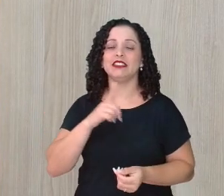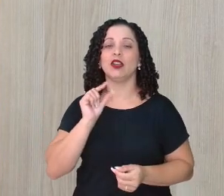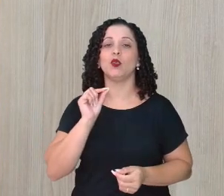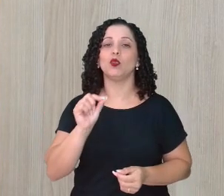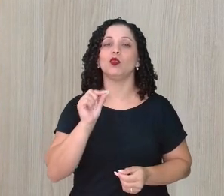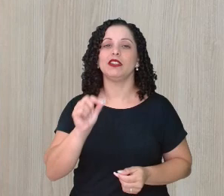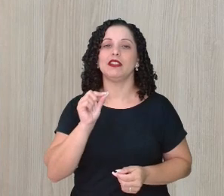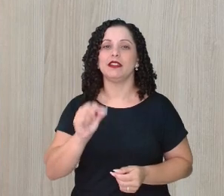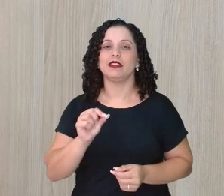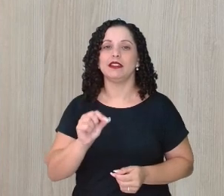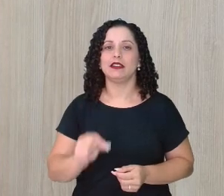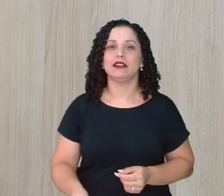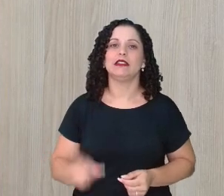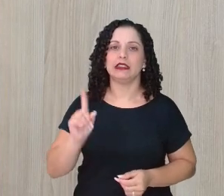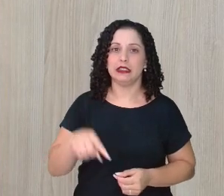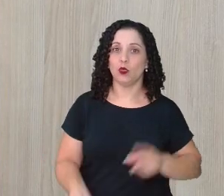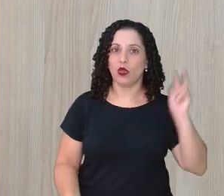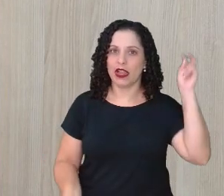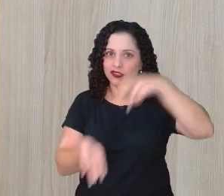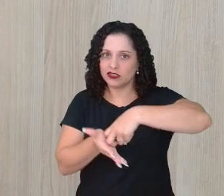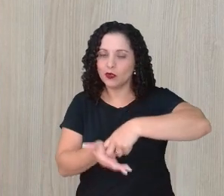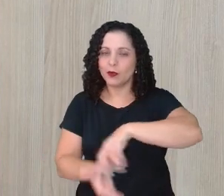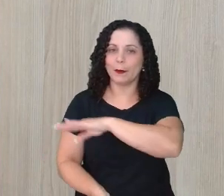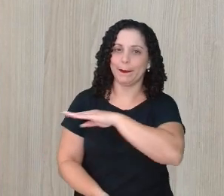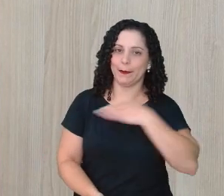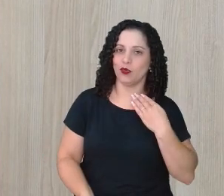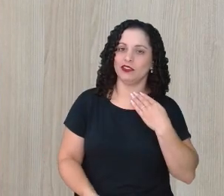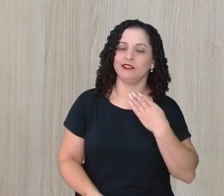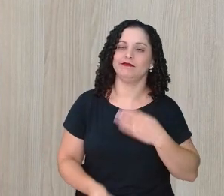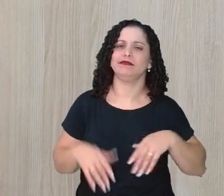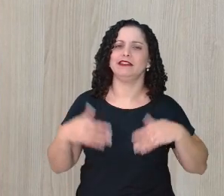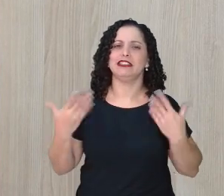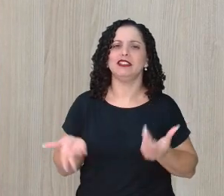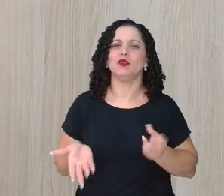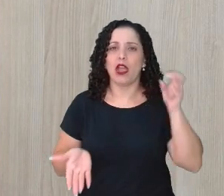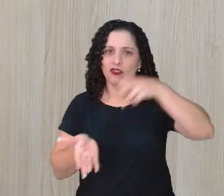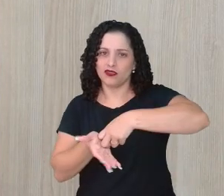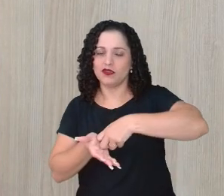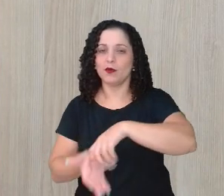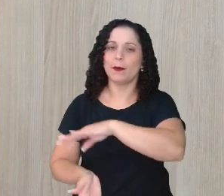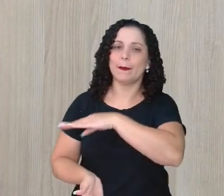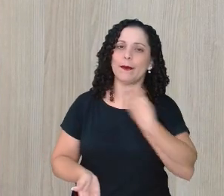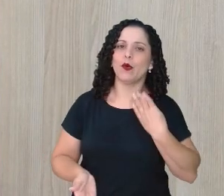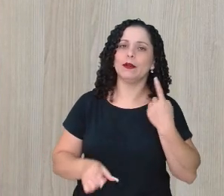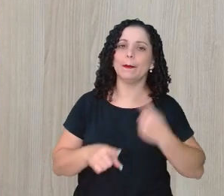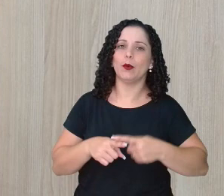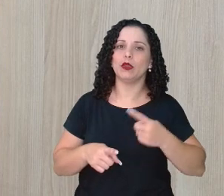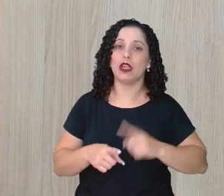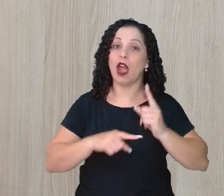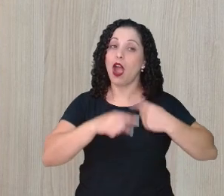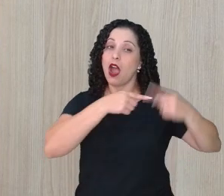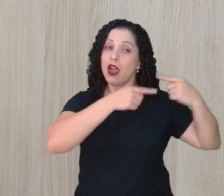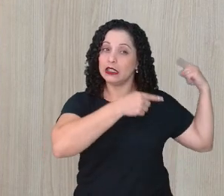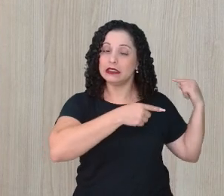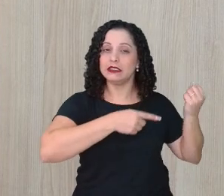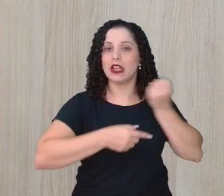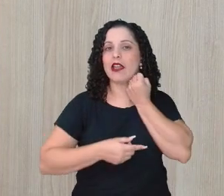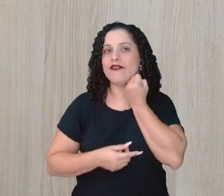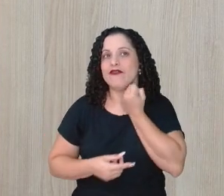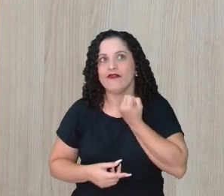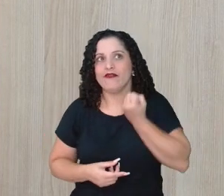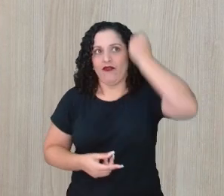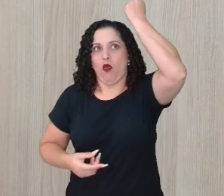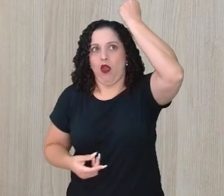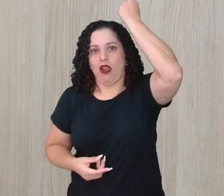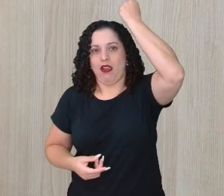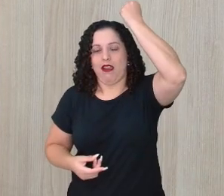gente chama, né, de pena capital, né, ou pena de morte. E a pena de morte, ela se dava por enforcamento.